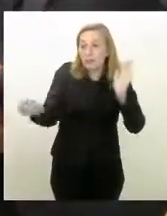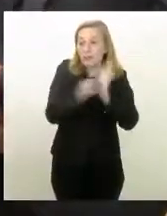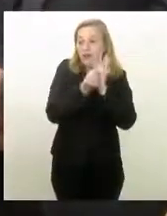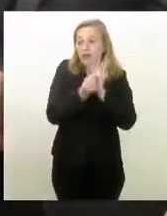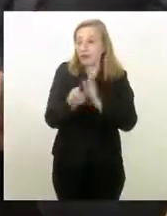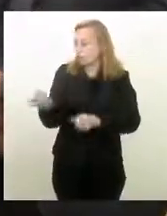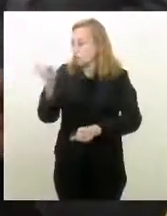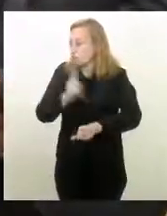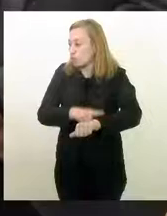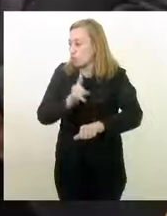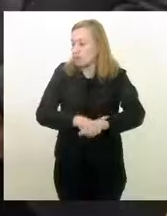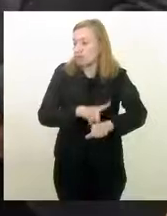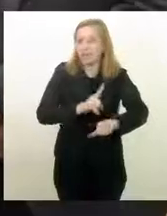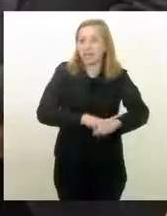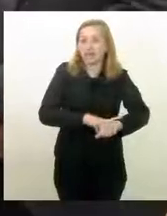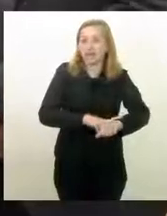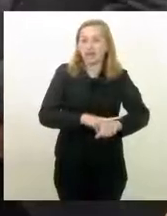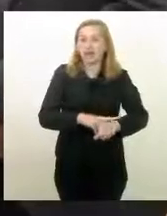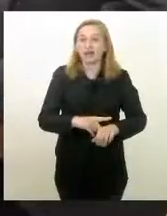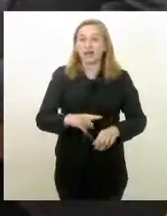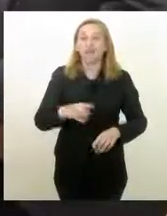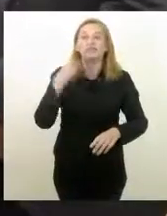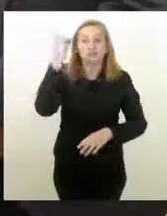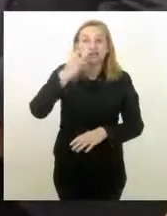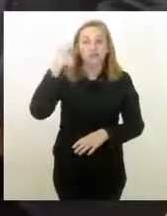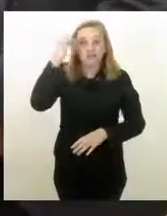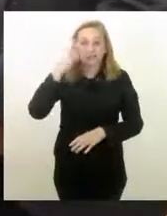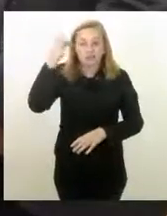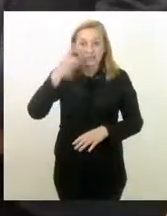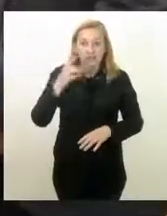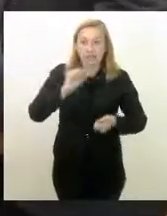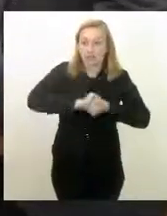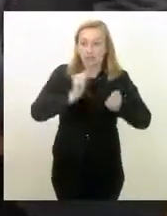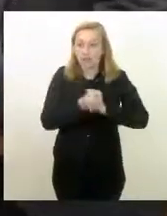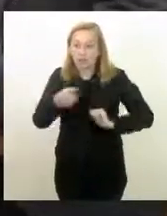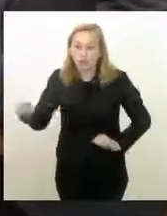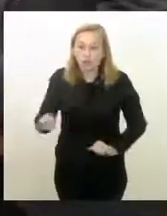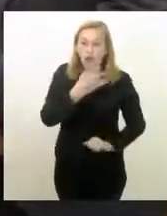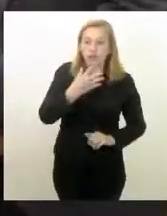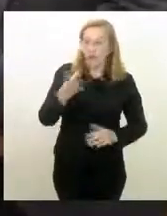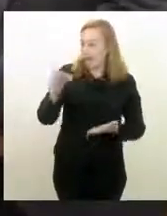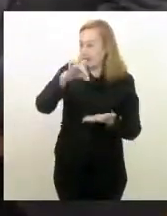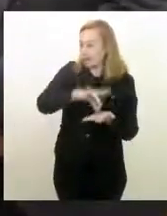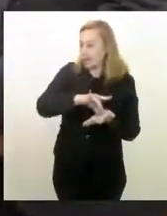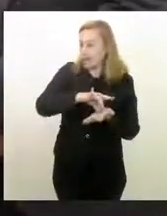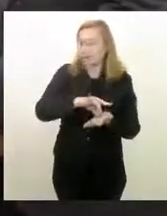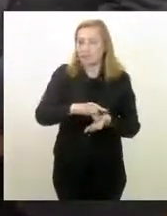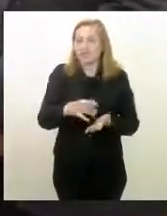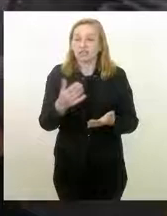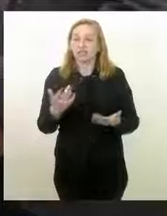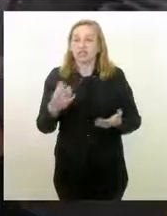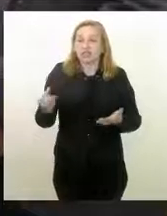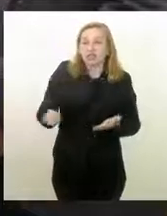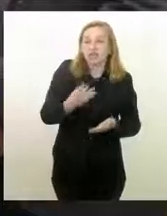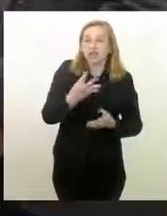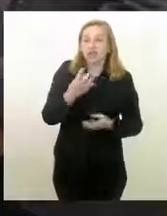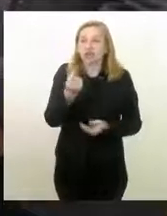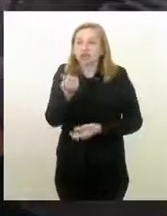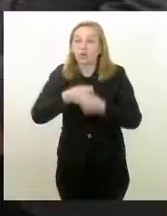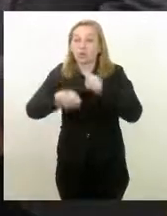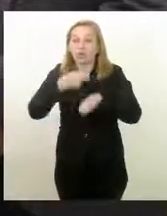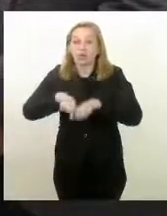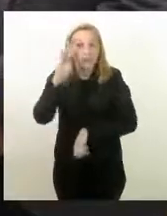no Parlamento Fluminense de adaptações a uma nova realidade, que exige modernidade, economia